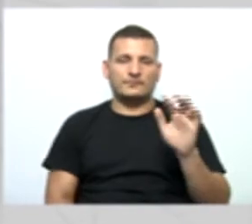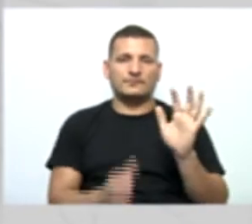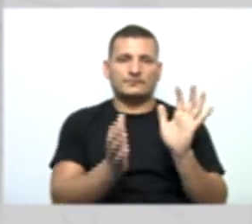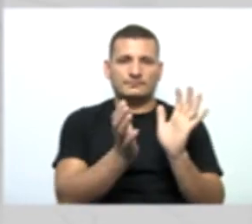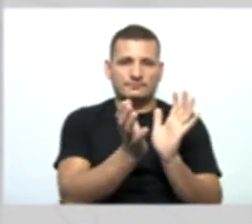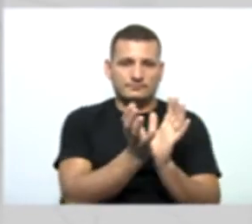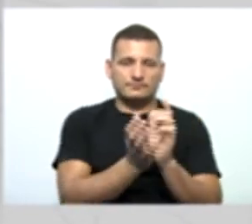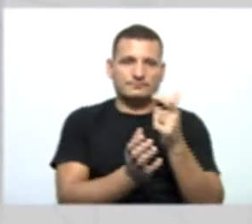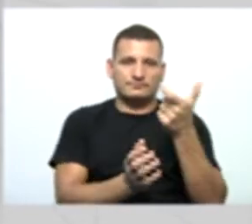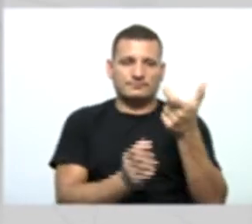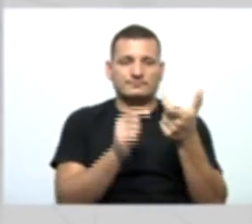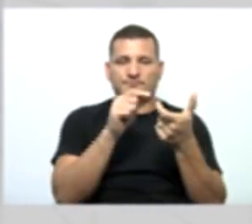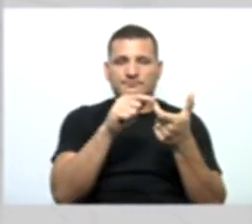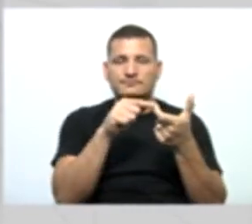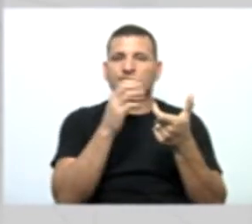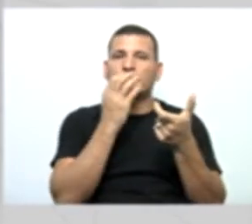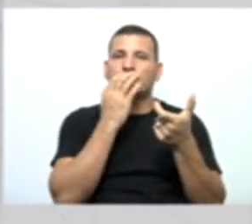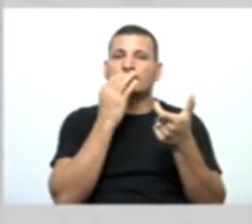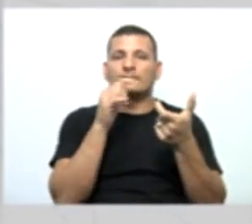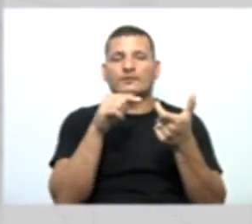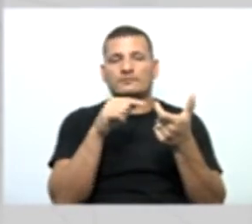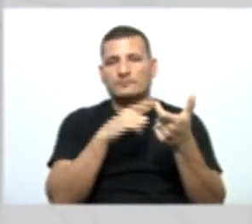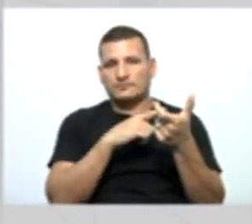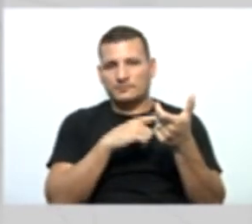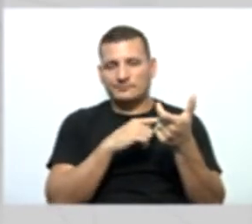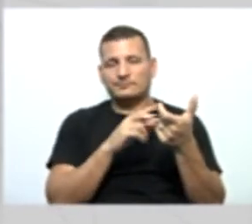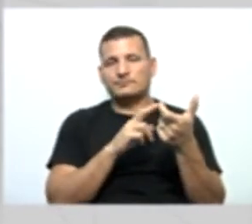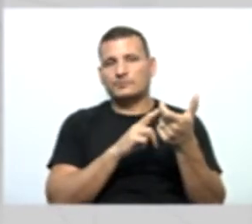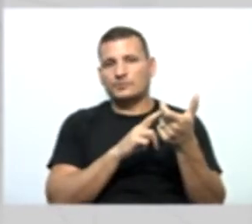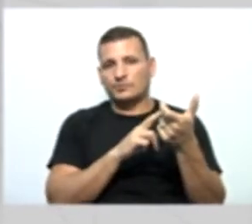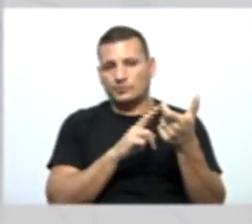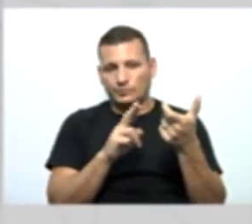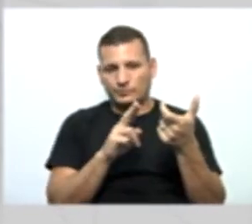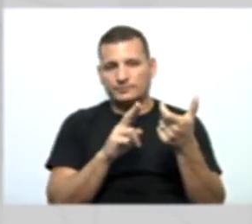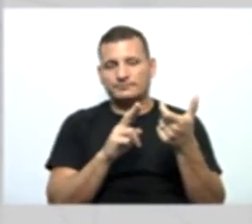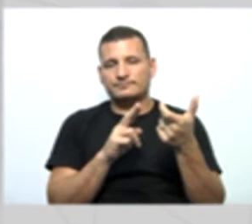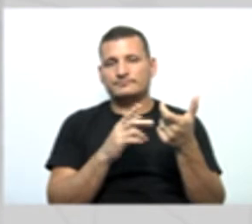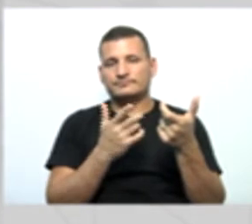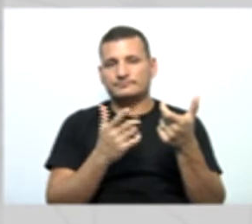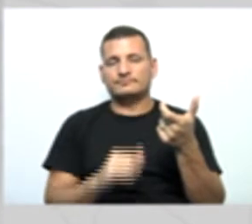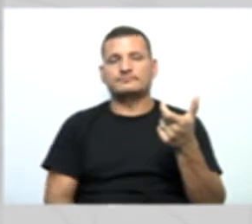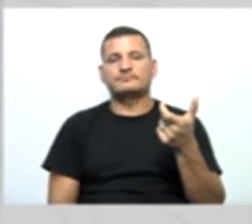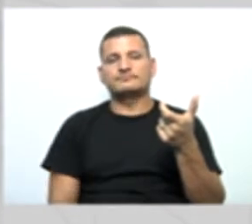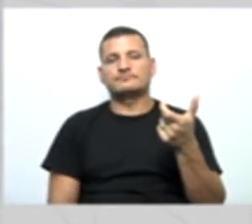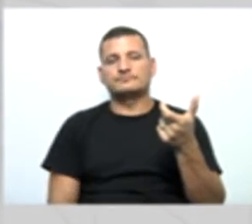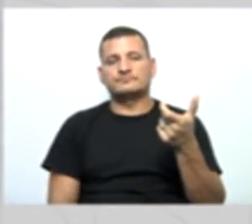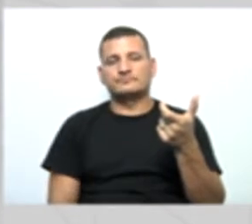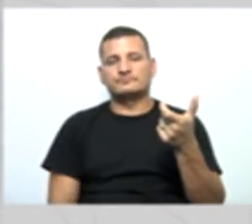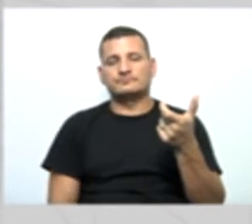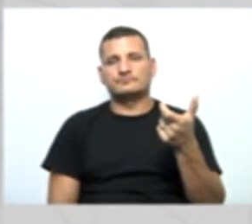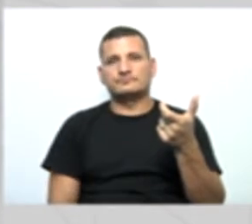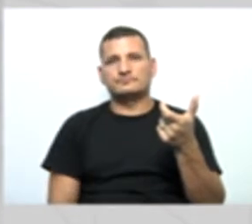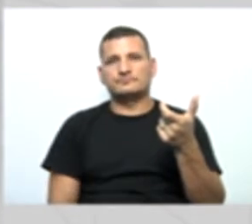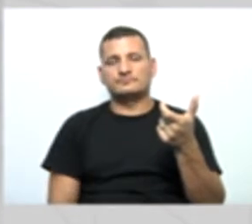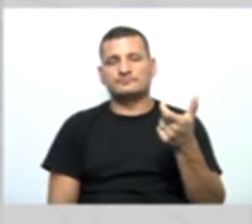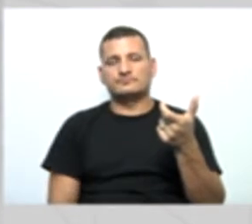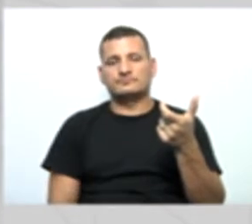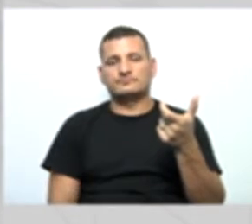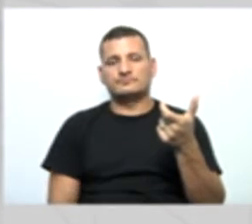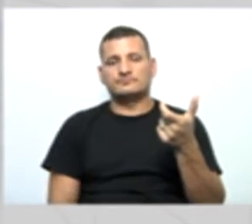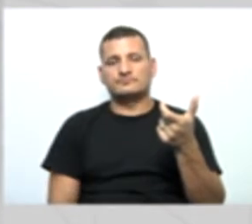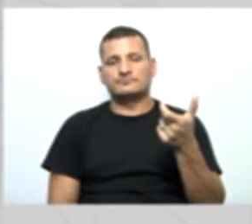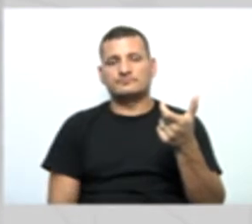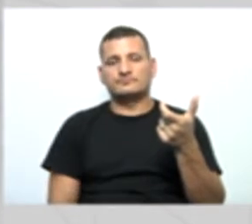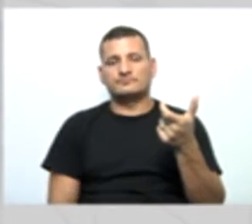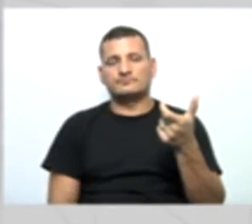ser criado, ele também vai possuir um nome, certo? Porque todo cachorro recebe um nome do dono. Então vamos dizer que esse cachorro vai